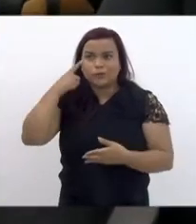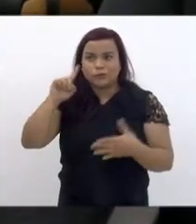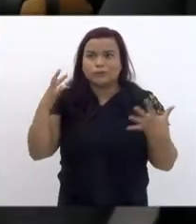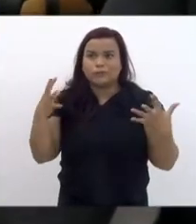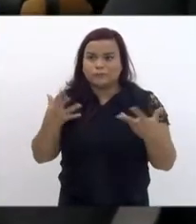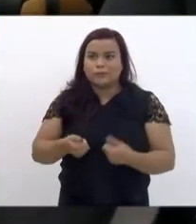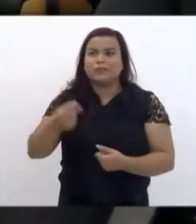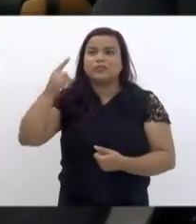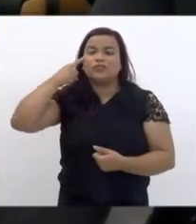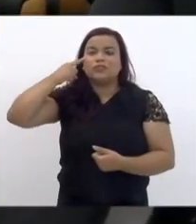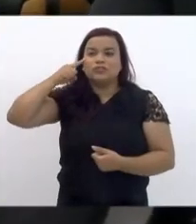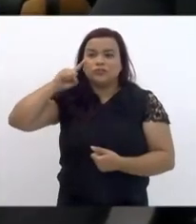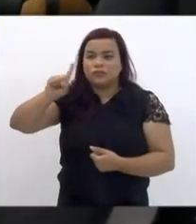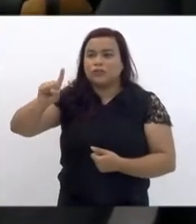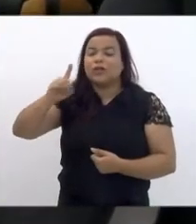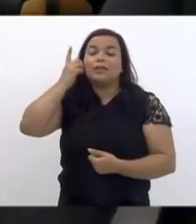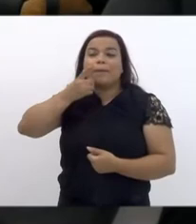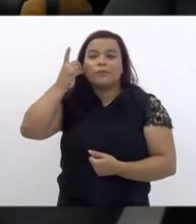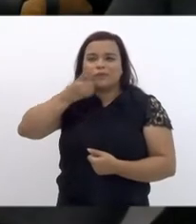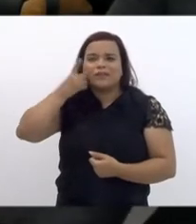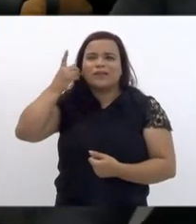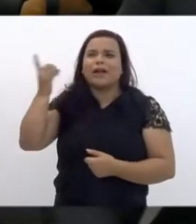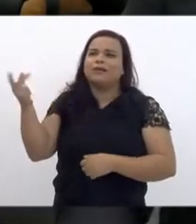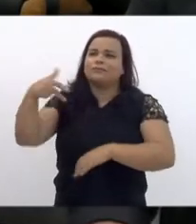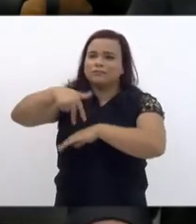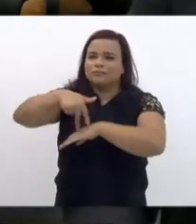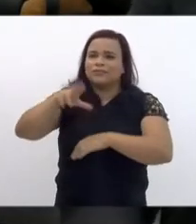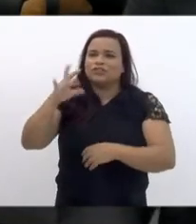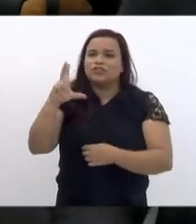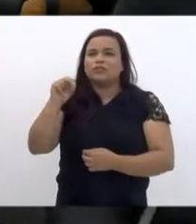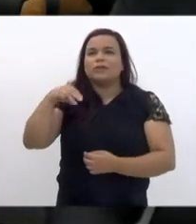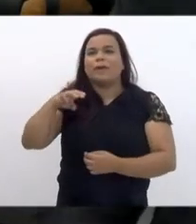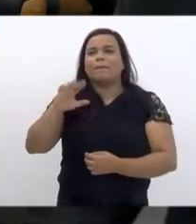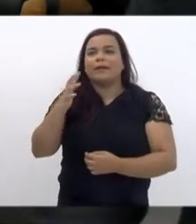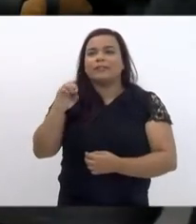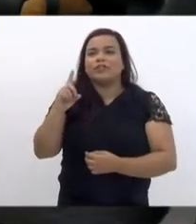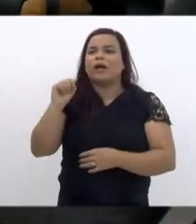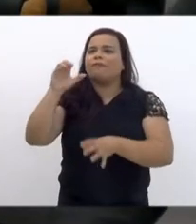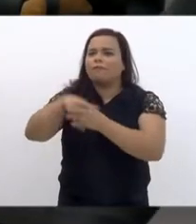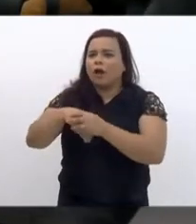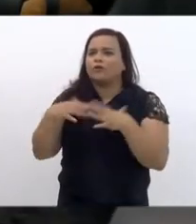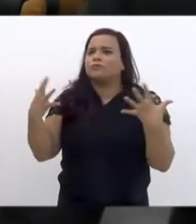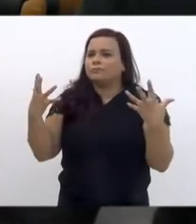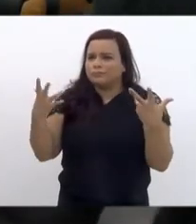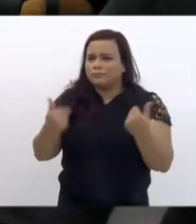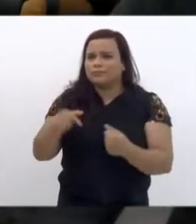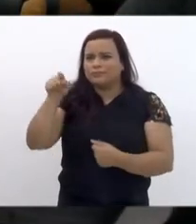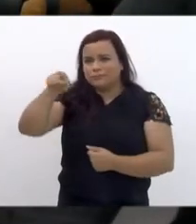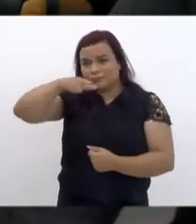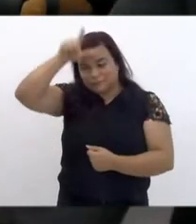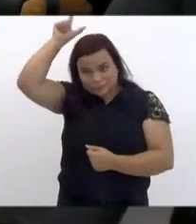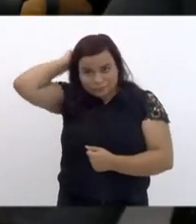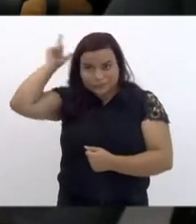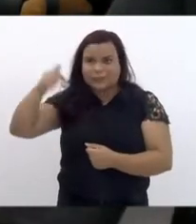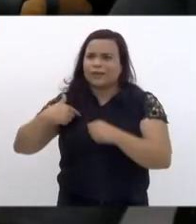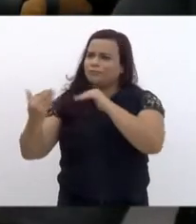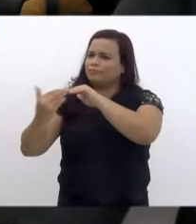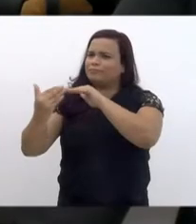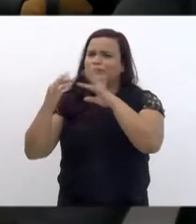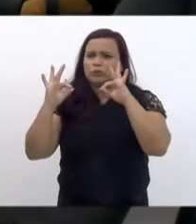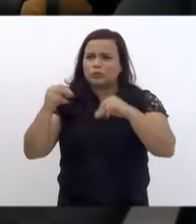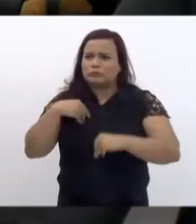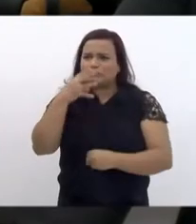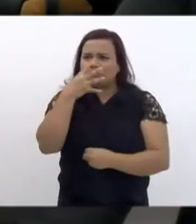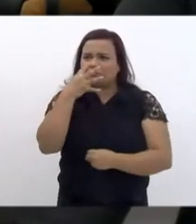Chico Machado, com votos inusitados, deputado Luiz Paulo, os quais eu me filiei a todos. Impressionante. Eu